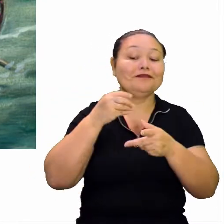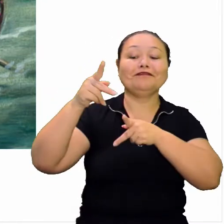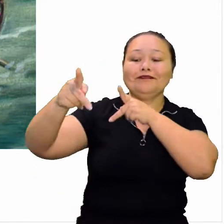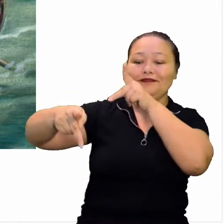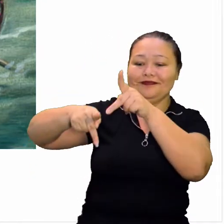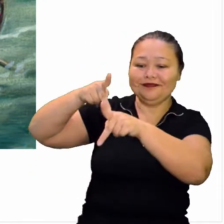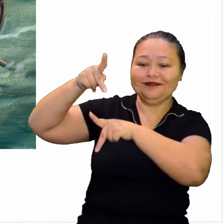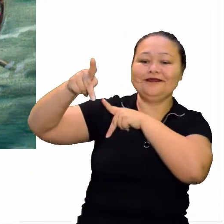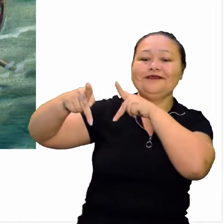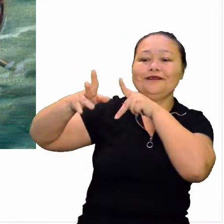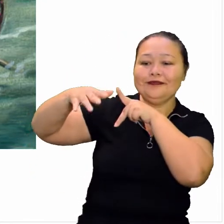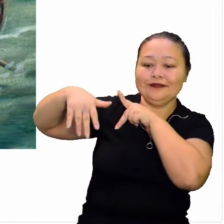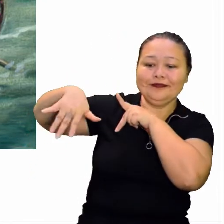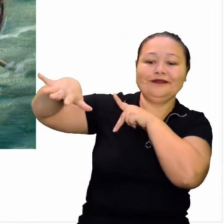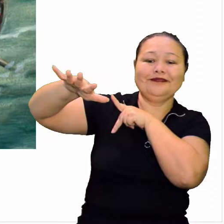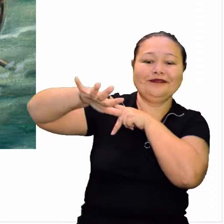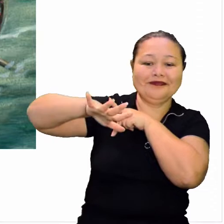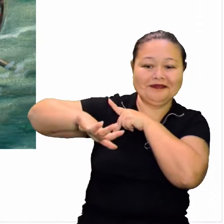aí era